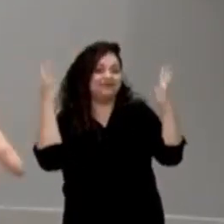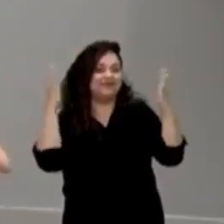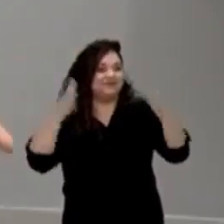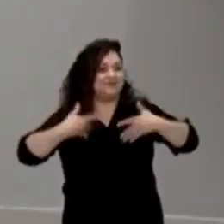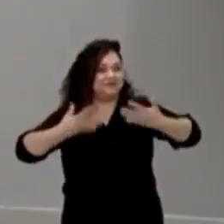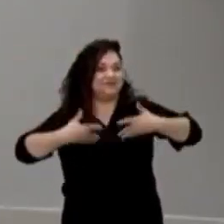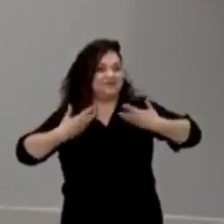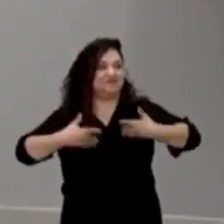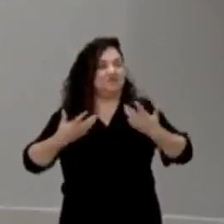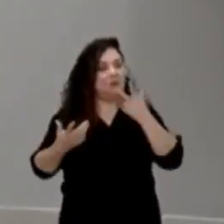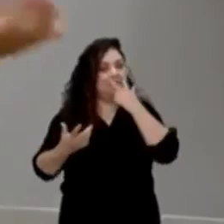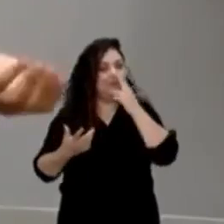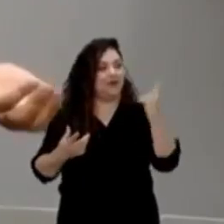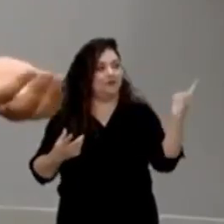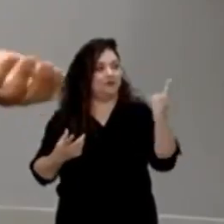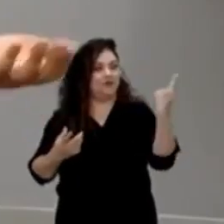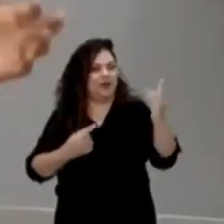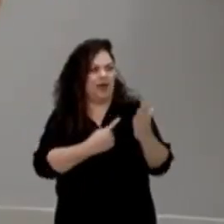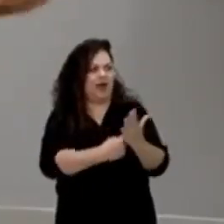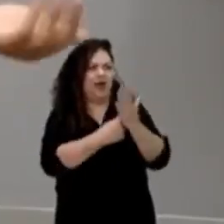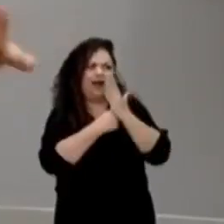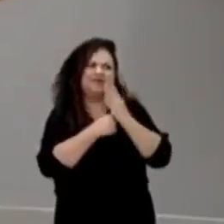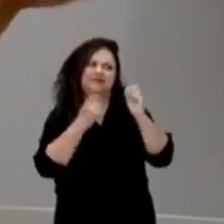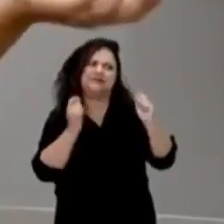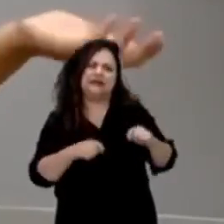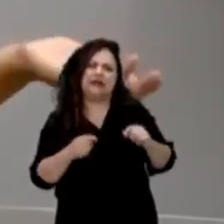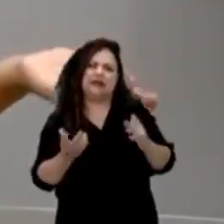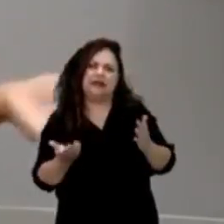acho que vocês, mais do que ninguém, conseguem ajudar a gente, né?